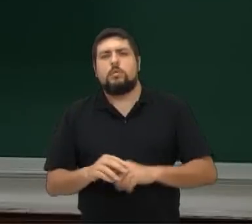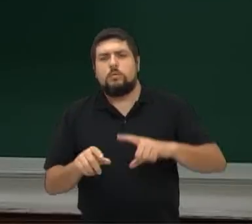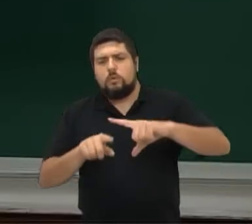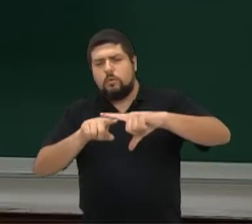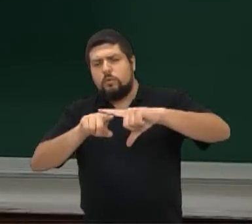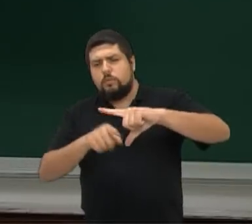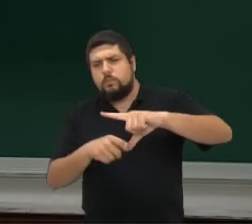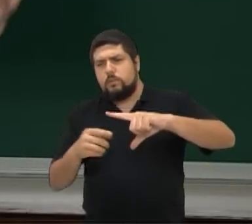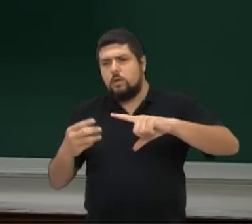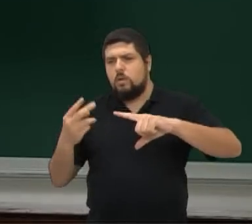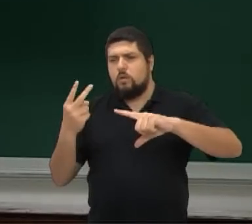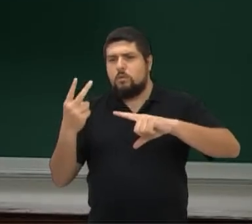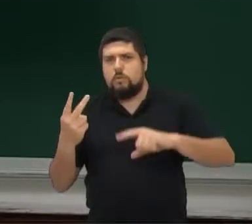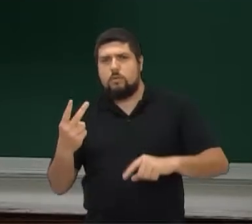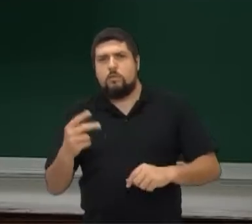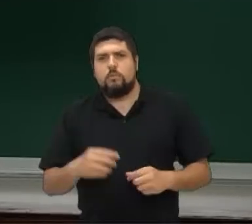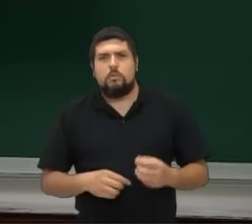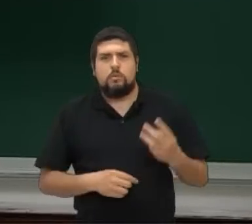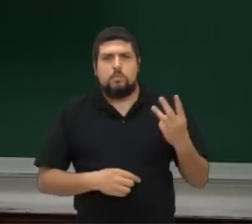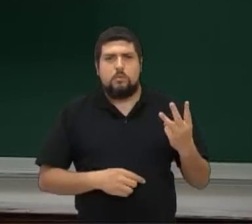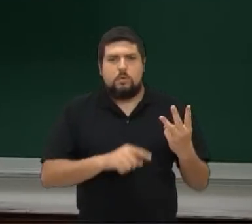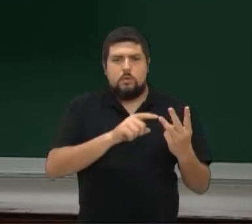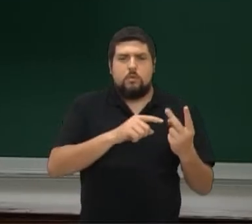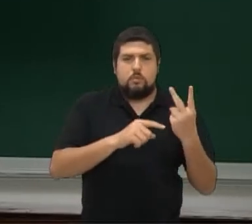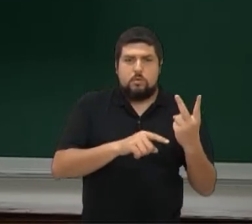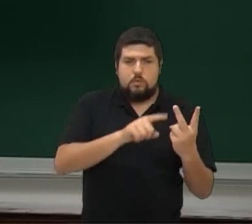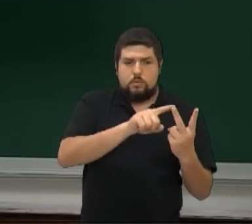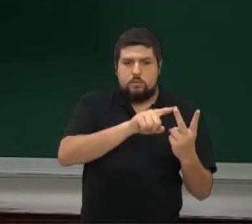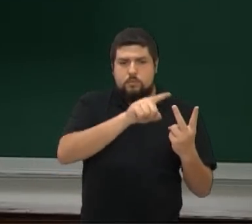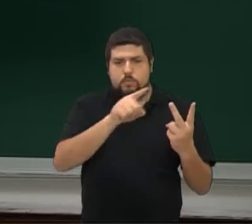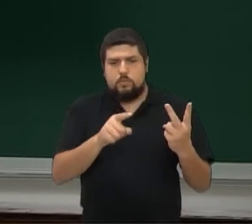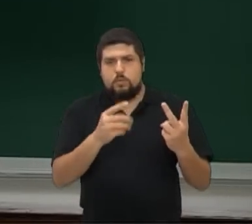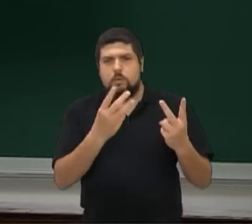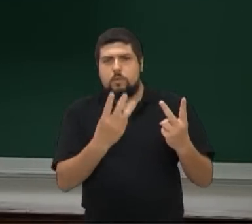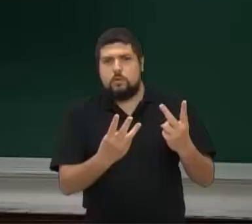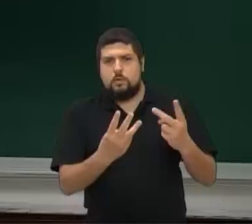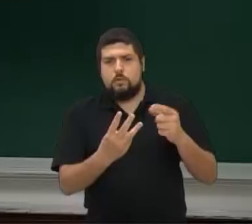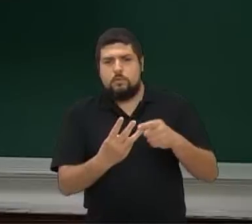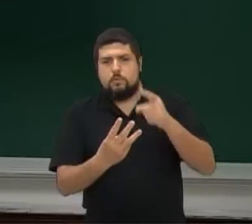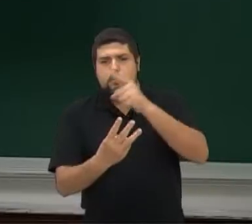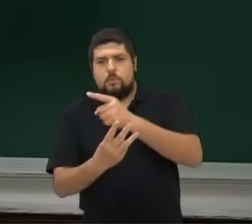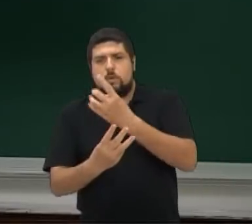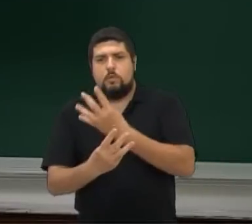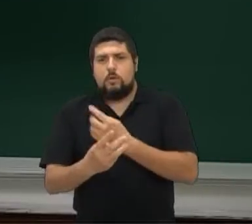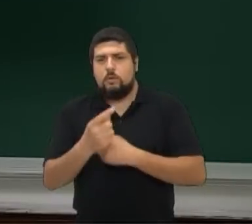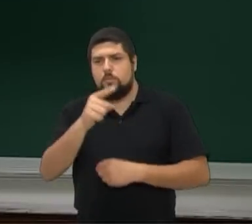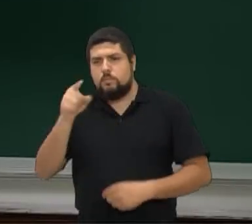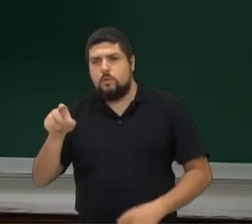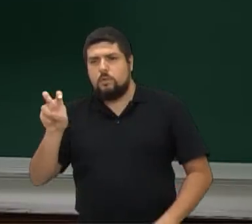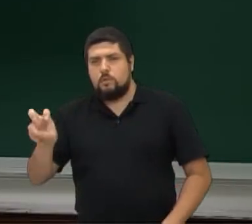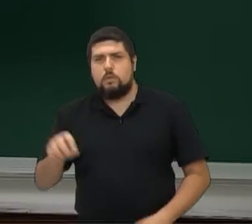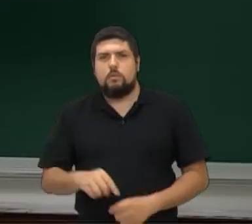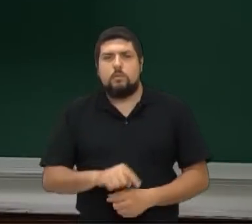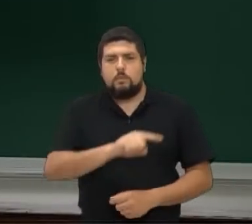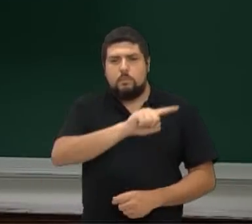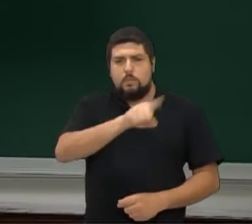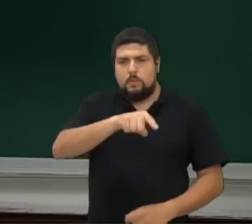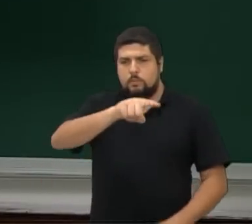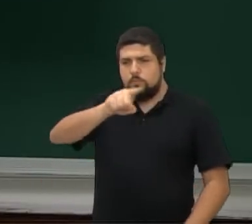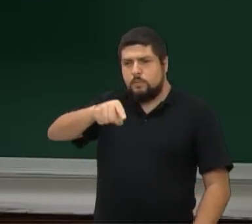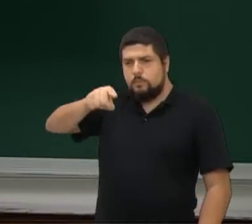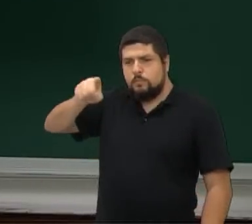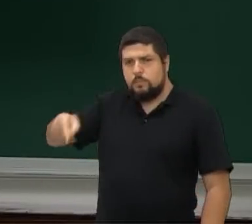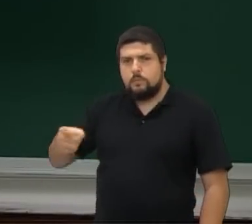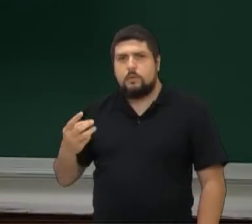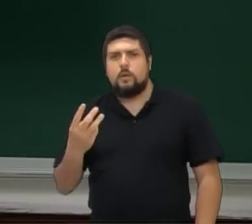andei 3 casas? Olha lá, saí do 2, andei uma casa, 2 casas, 3 casas. 3 casas